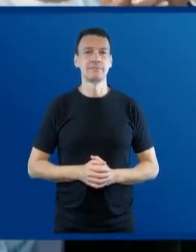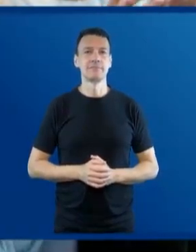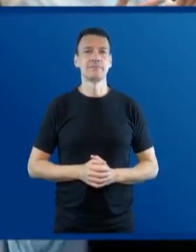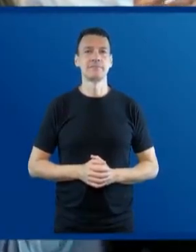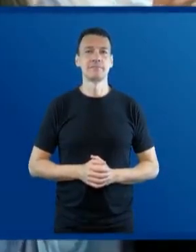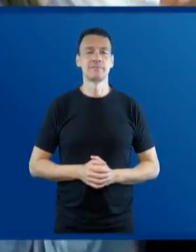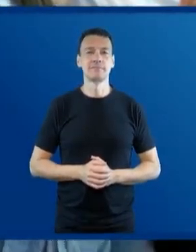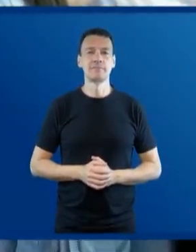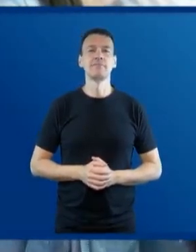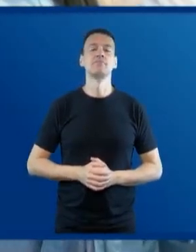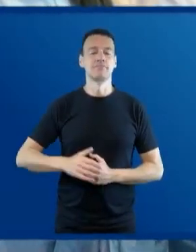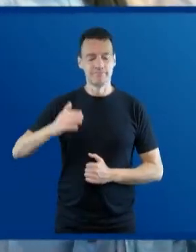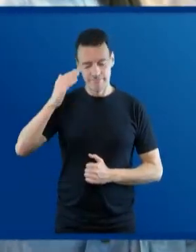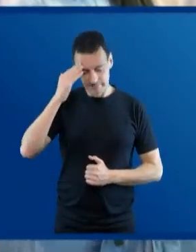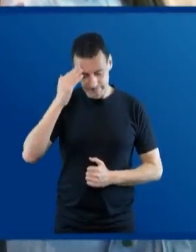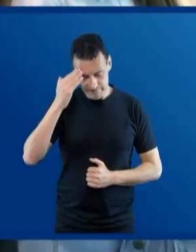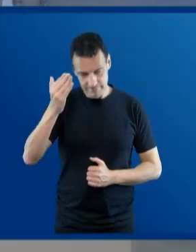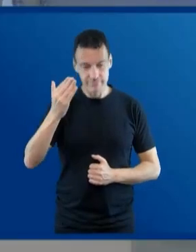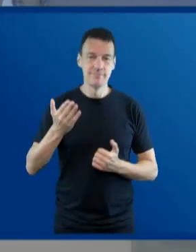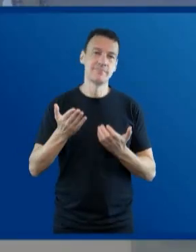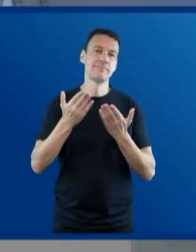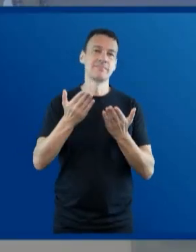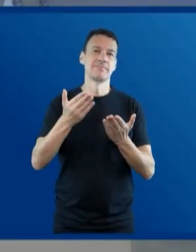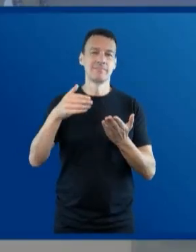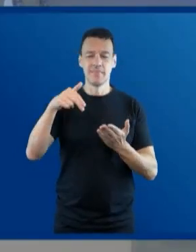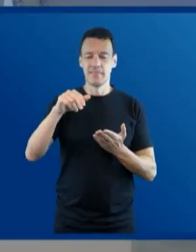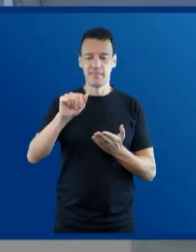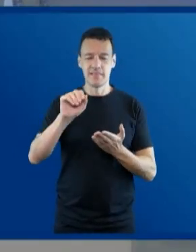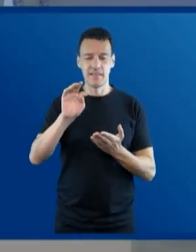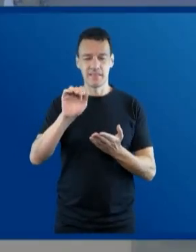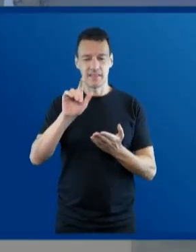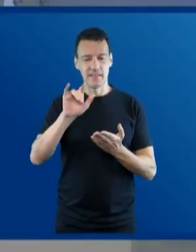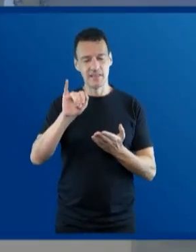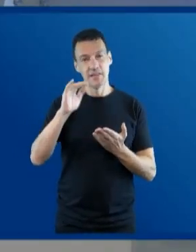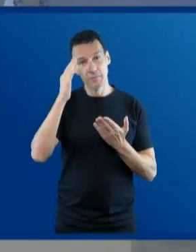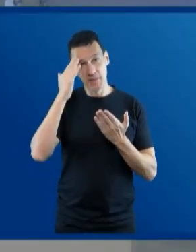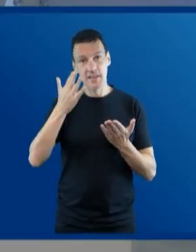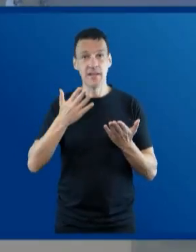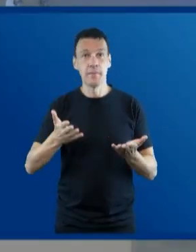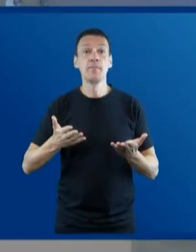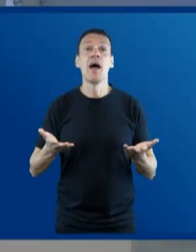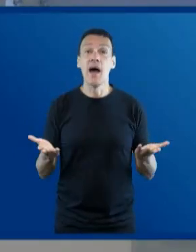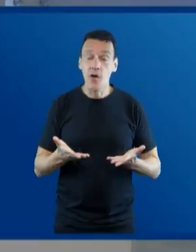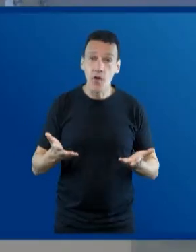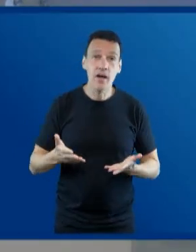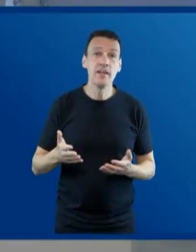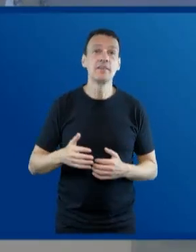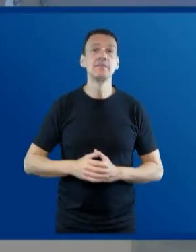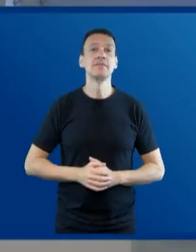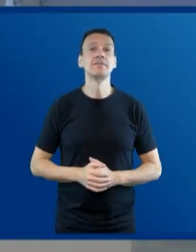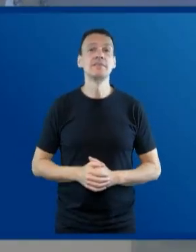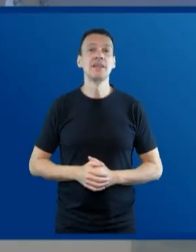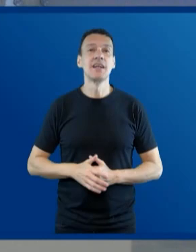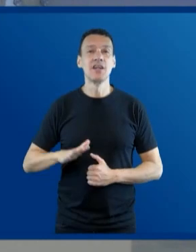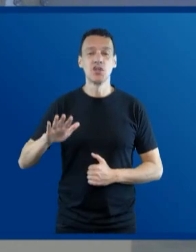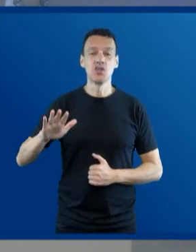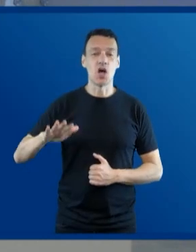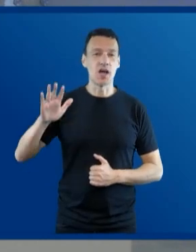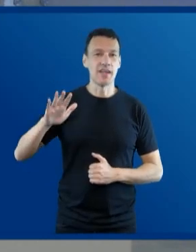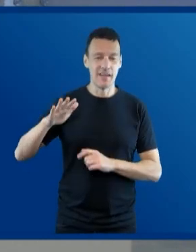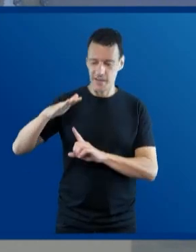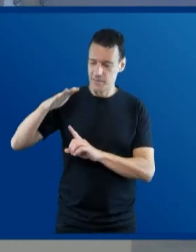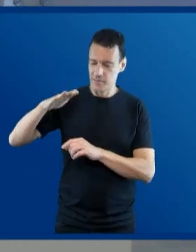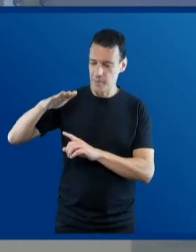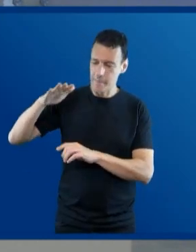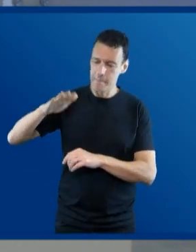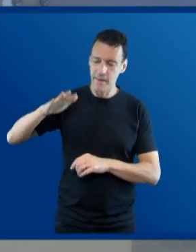Muito obrigado, Nathalie. Bom, vamos lá para o toque da campainha. Só que, como sempre, eu tenho uma tradição que eu quebro